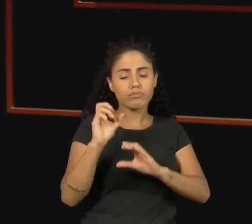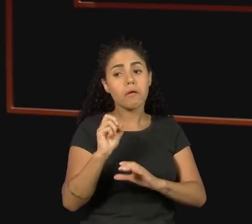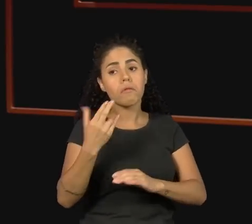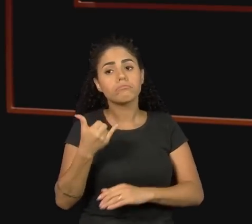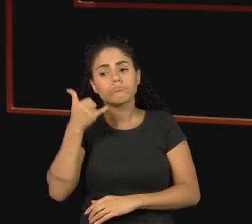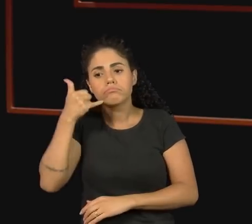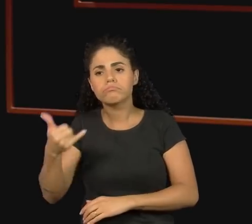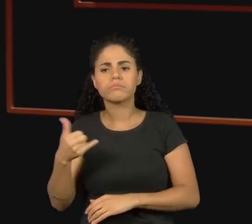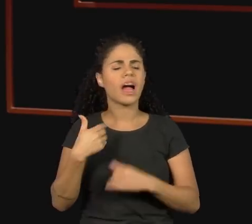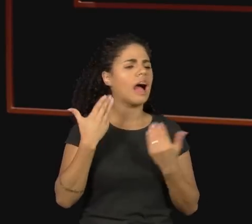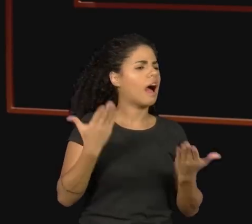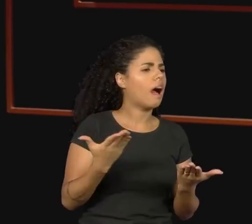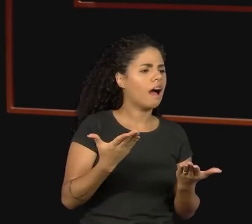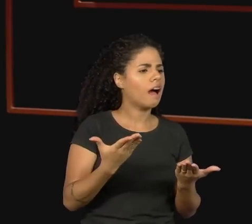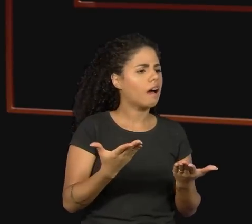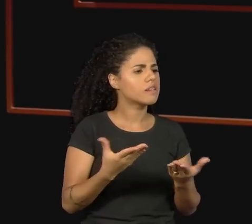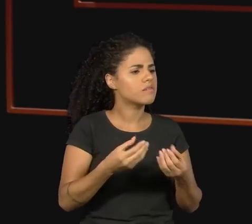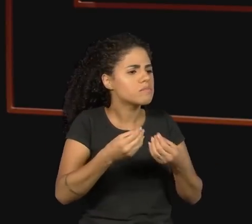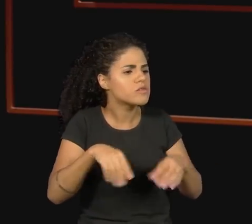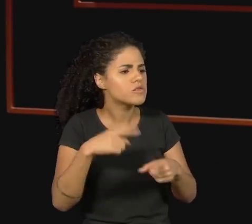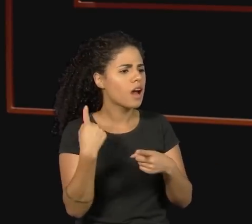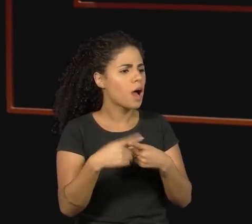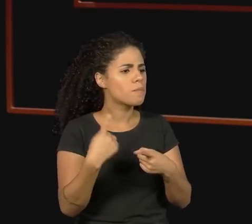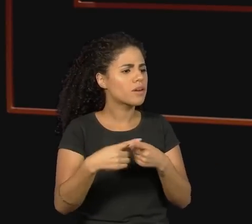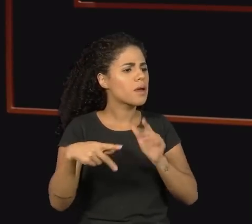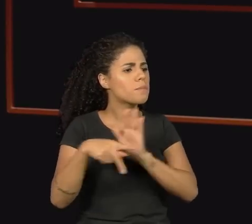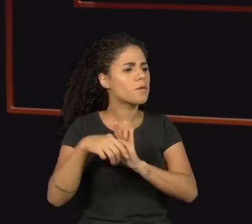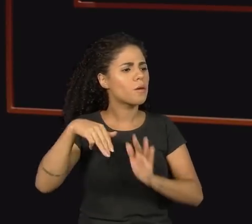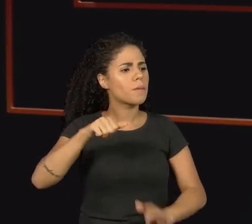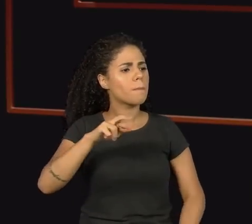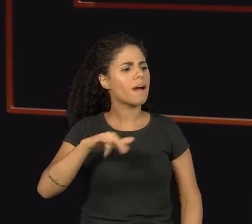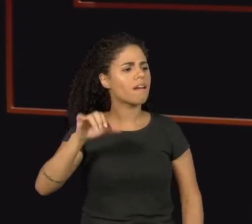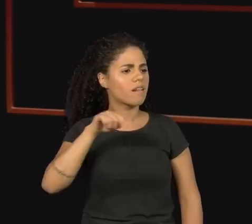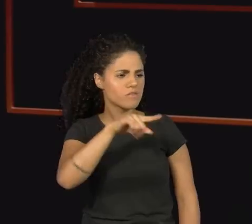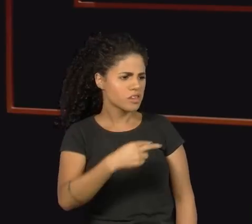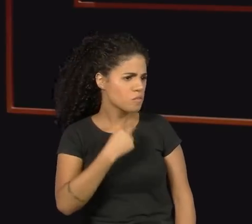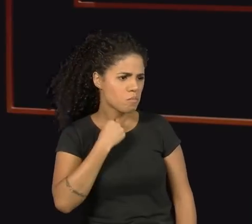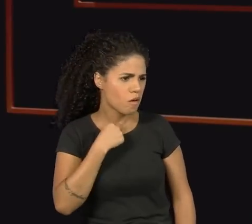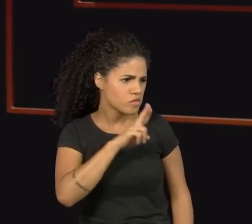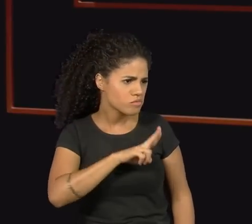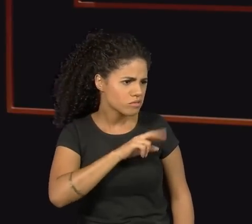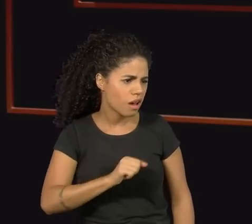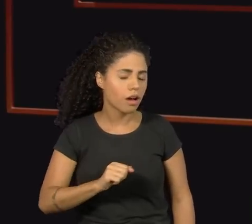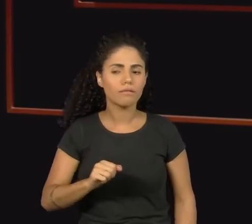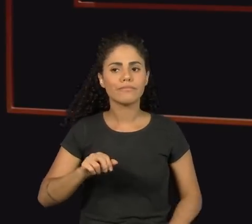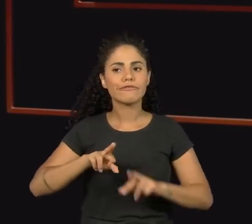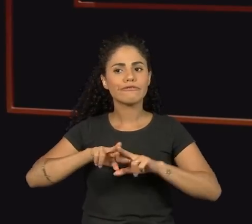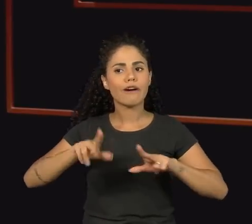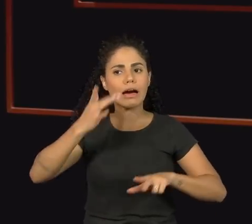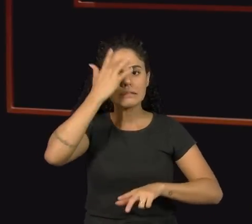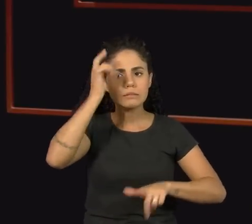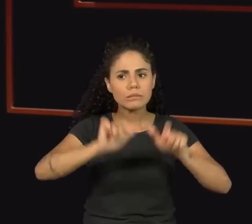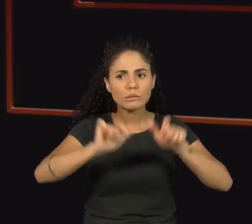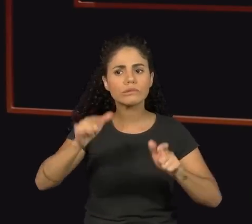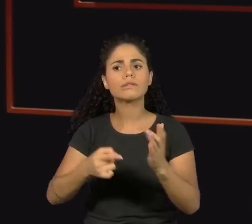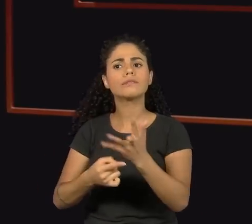você vai destruir o mistério de Irma Vap. Você não pode mexer com isso. Muitas pessoas,